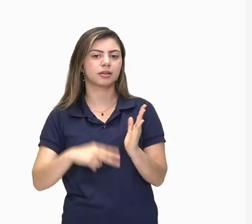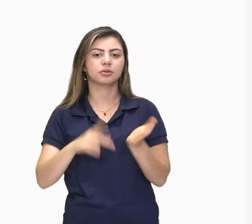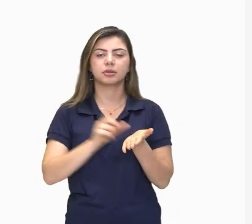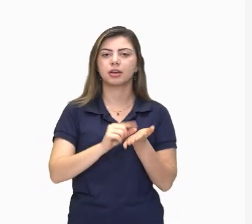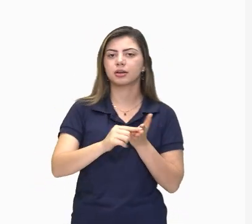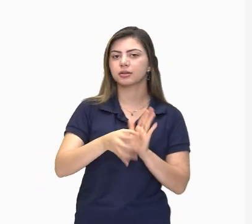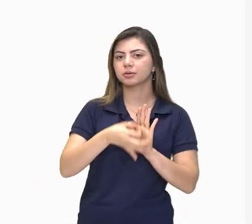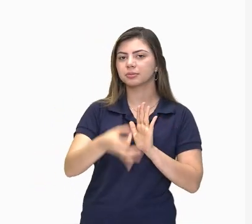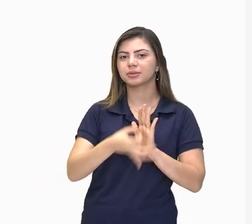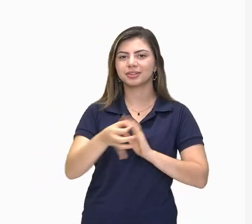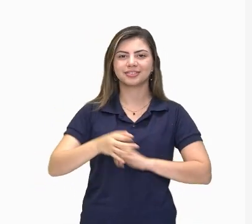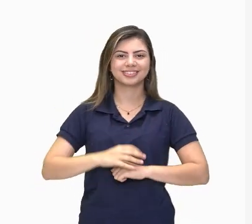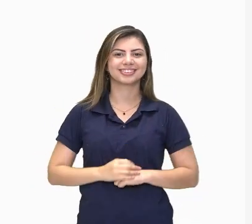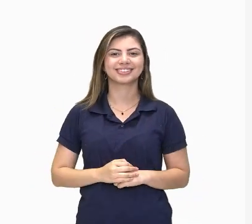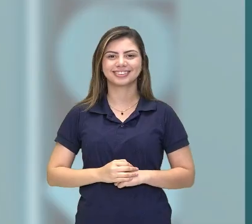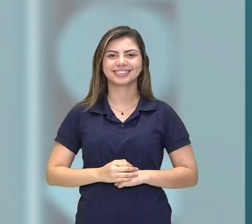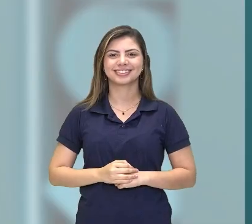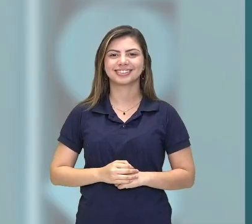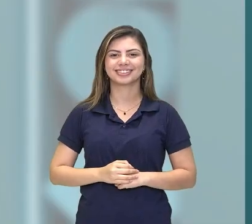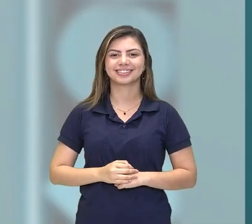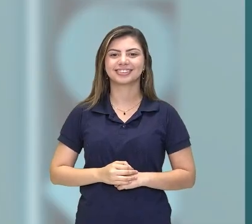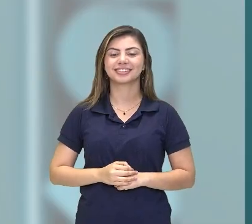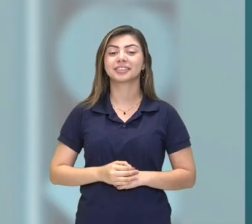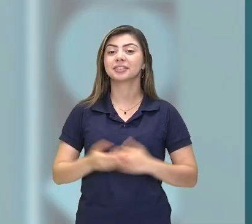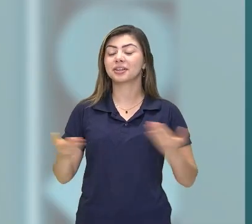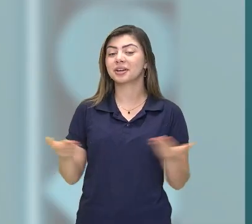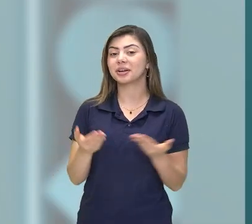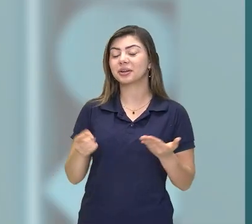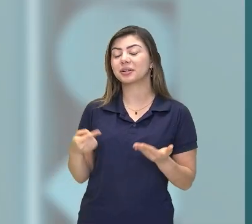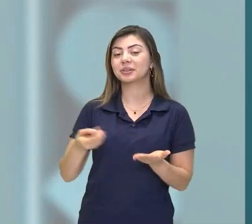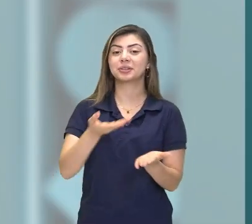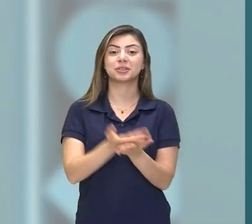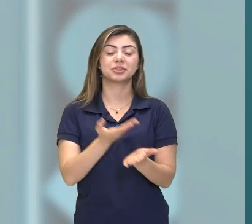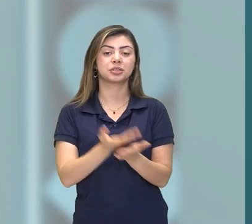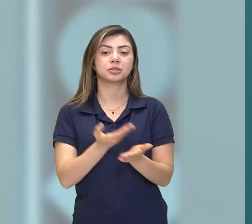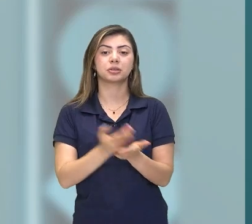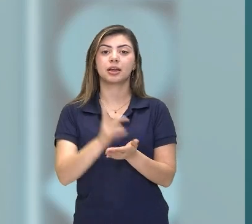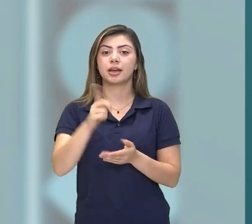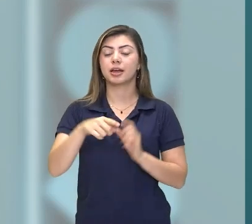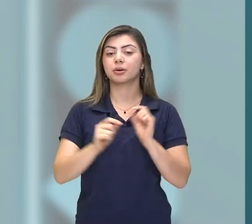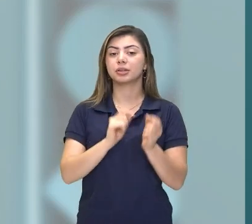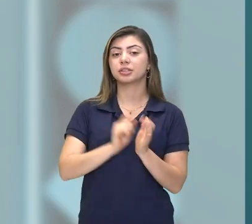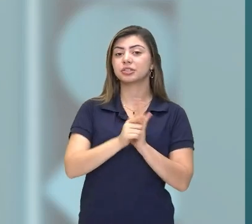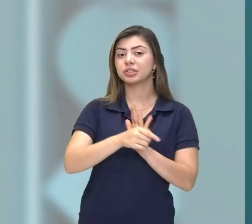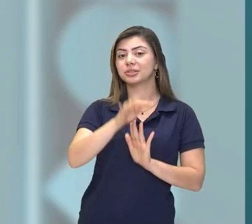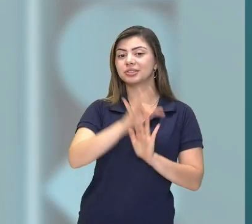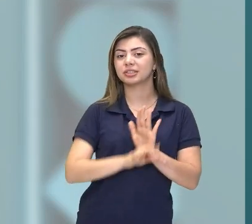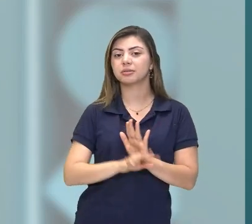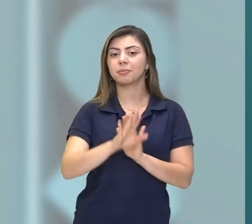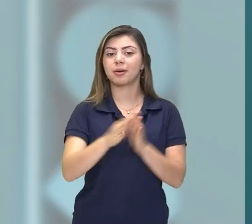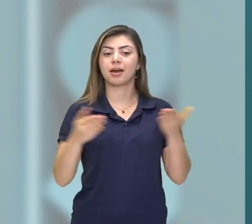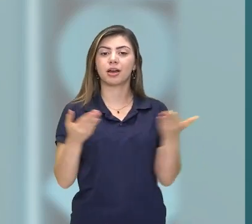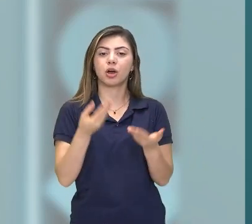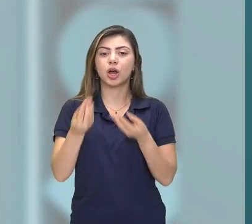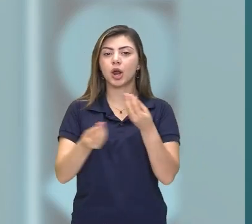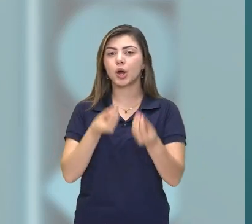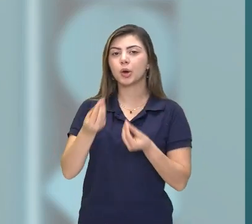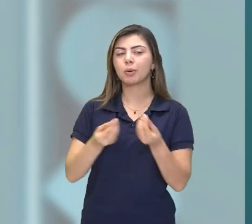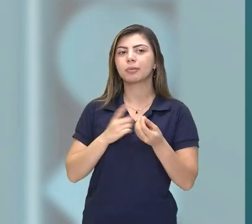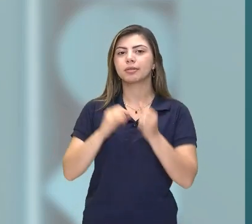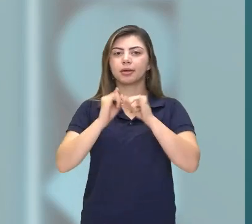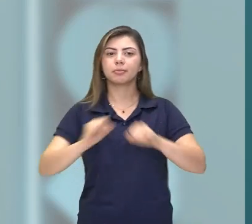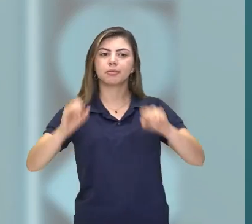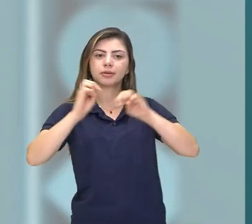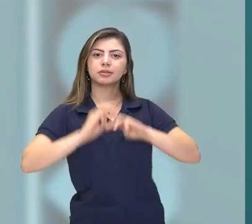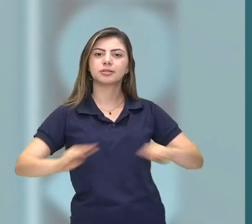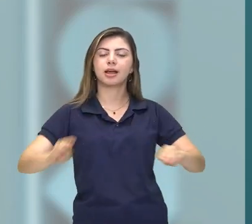artigos de opinião. E para falar um pouquinho sobre esses gêneros textuais, falar um pouquinho sobre como a publicidade, a